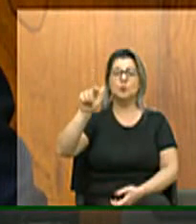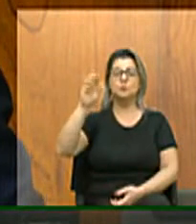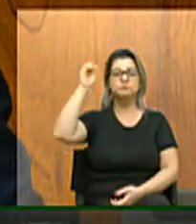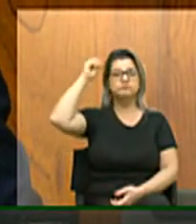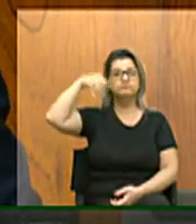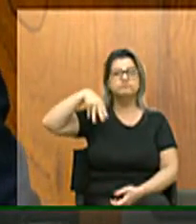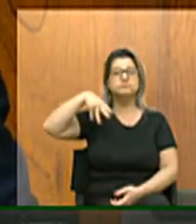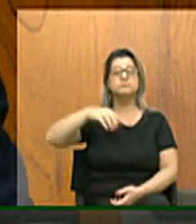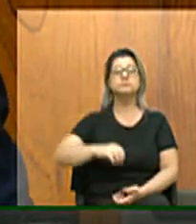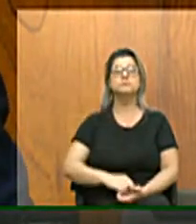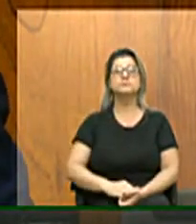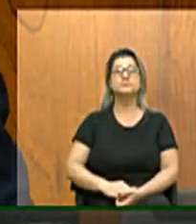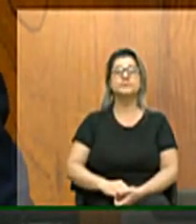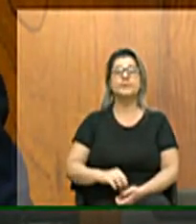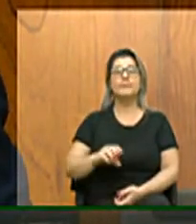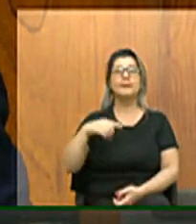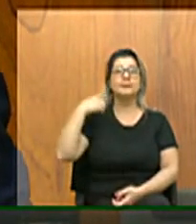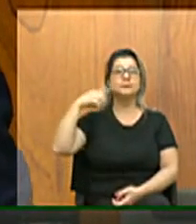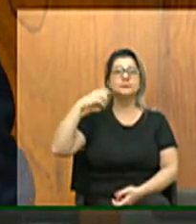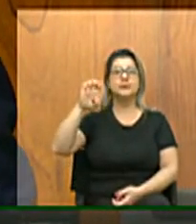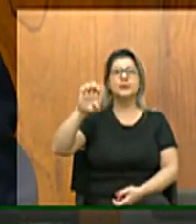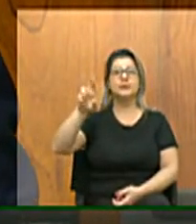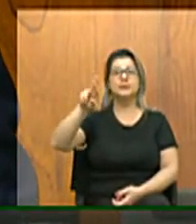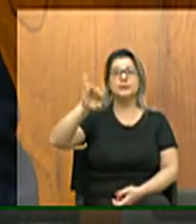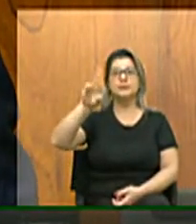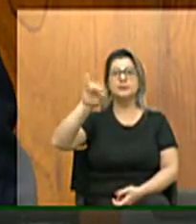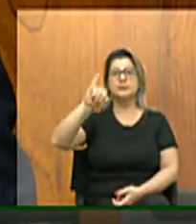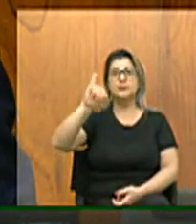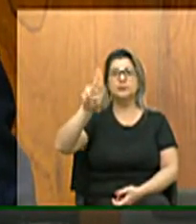Desiste o deputado Rodrigo. Deputado Nerio Carteiro.